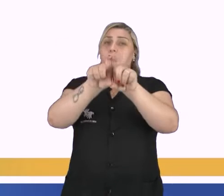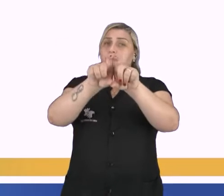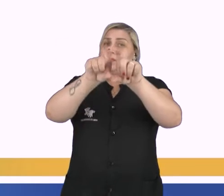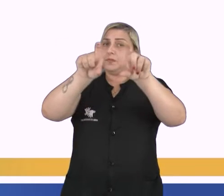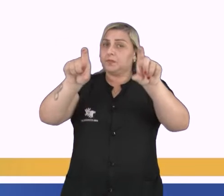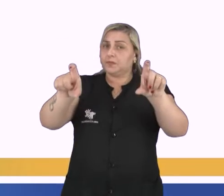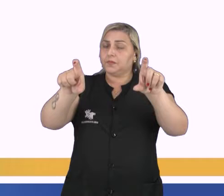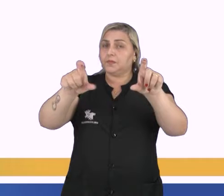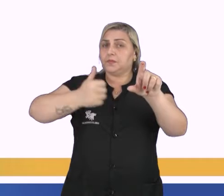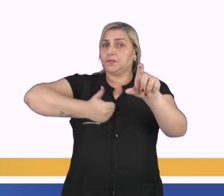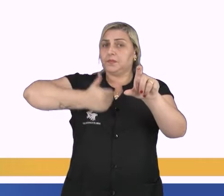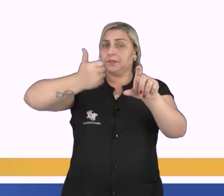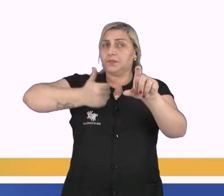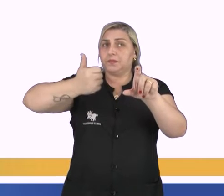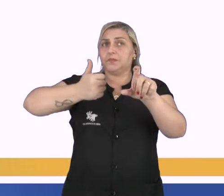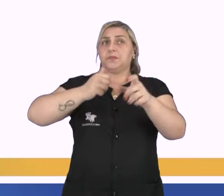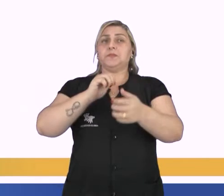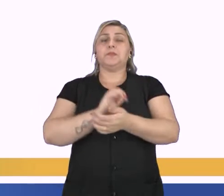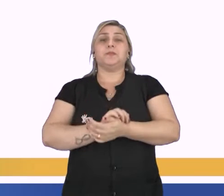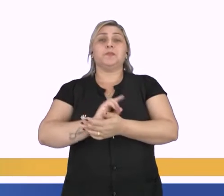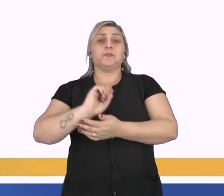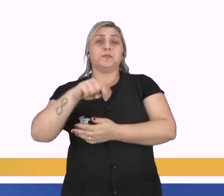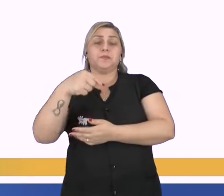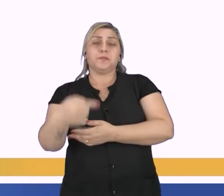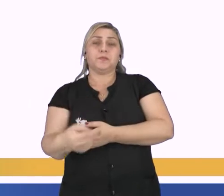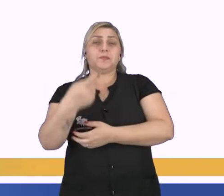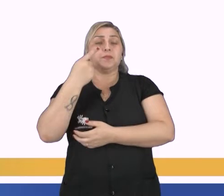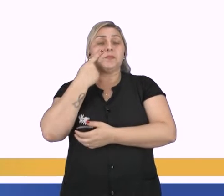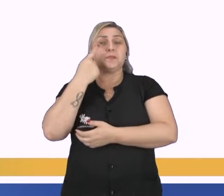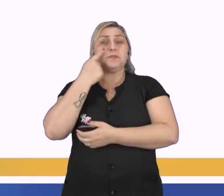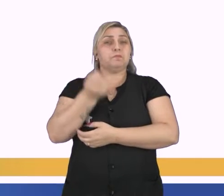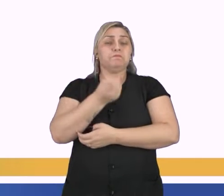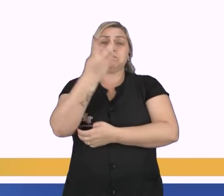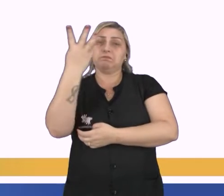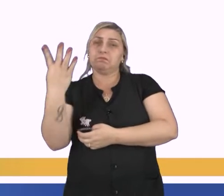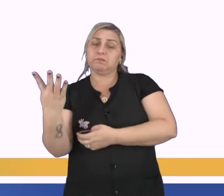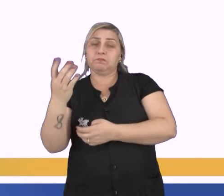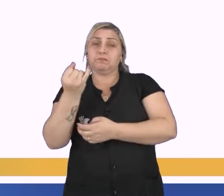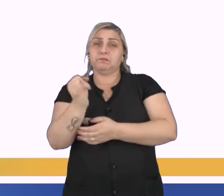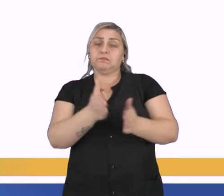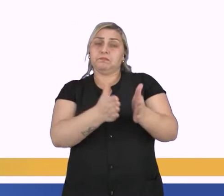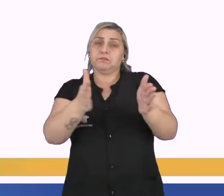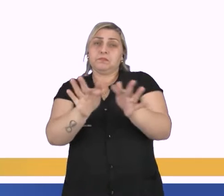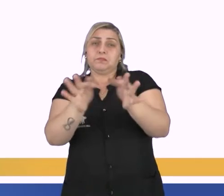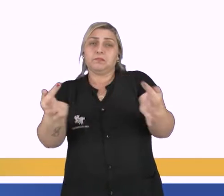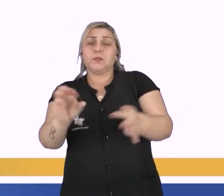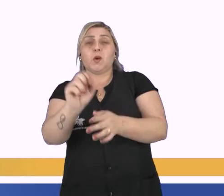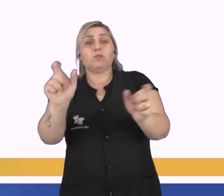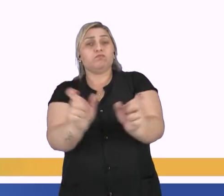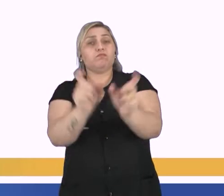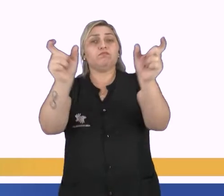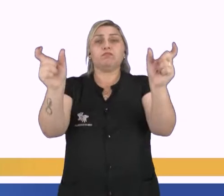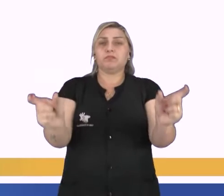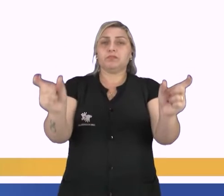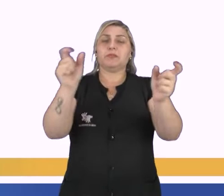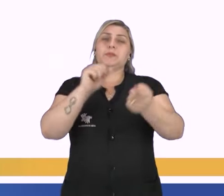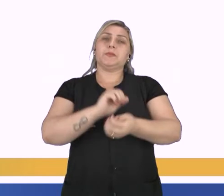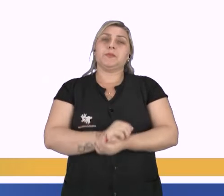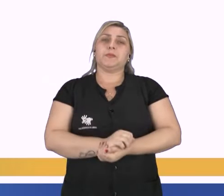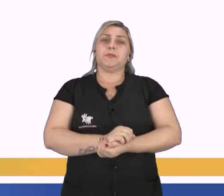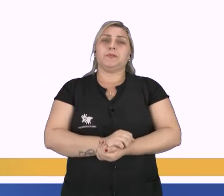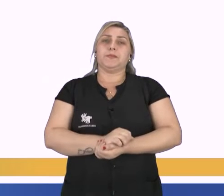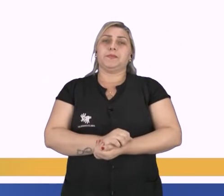certo? E posteriormente vamos ver a quantidade, se os períodos são simples ou se são